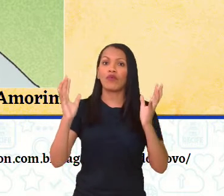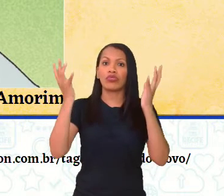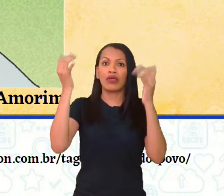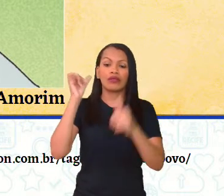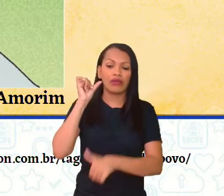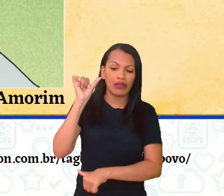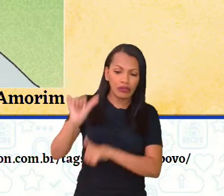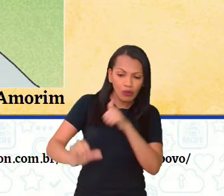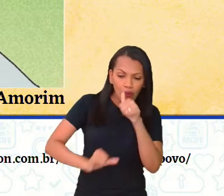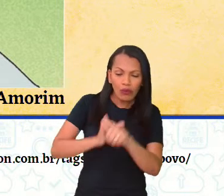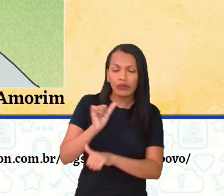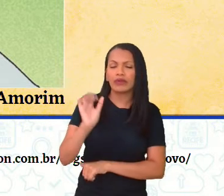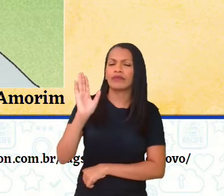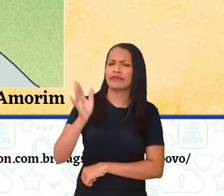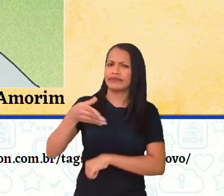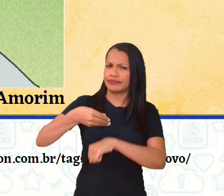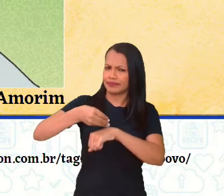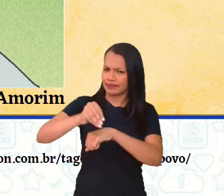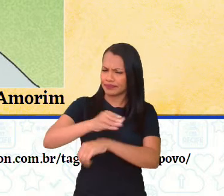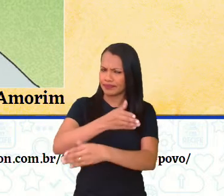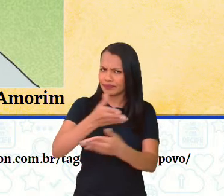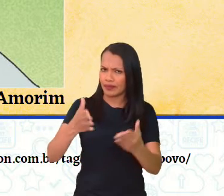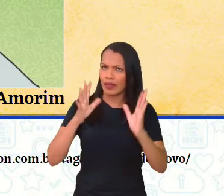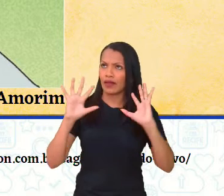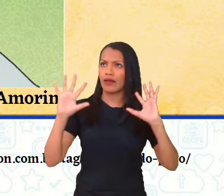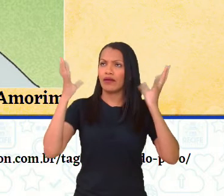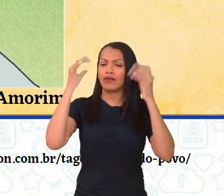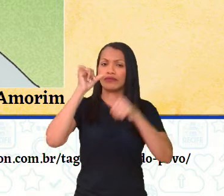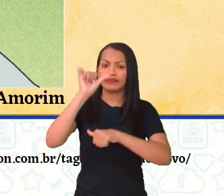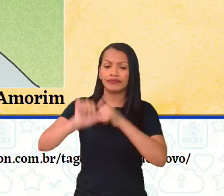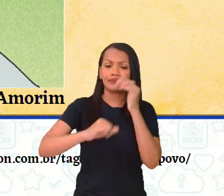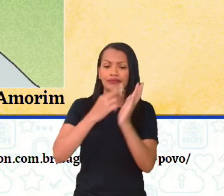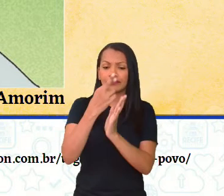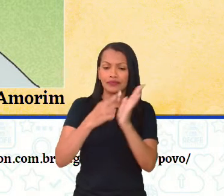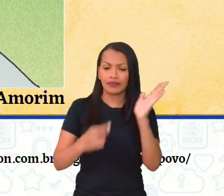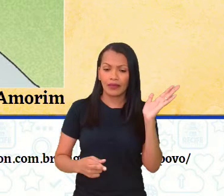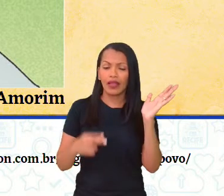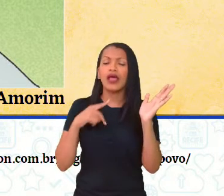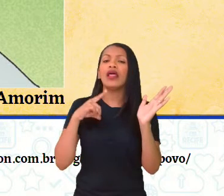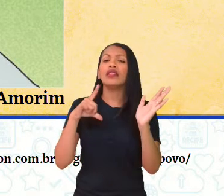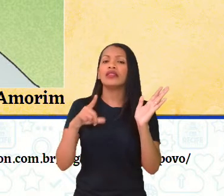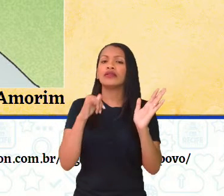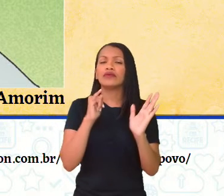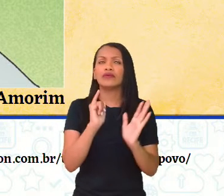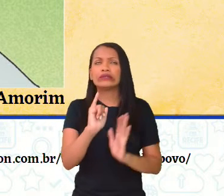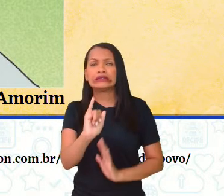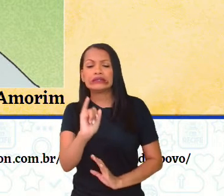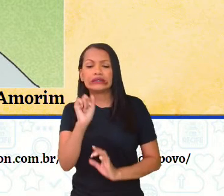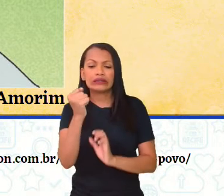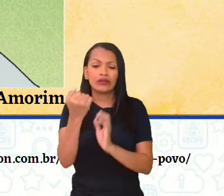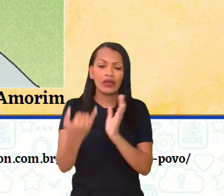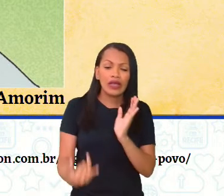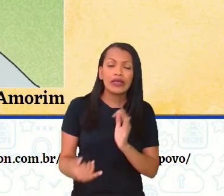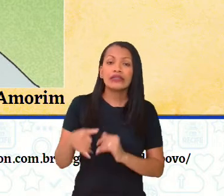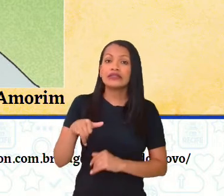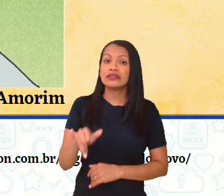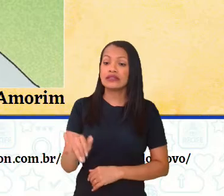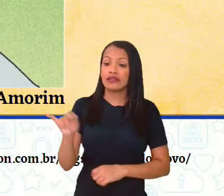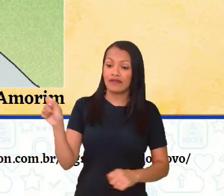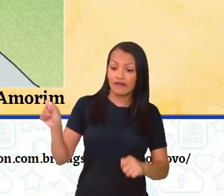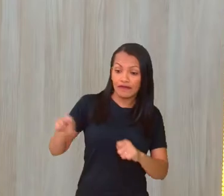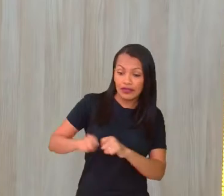especificamente, né, já adiantando para vocês. E esse relatório ele diz, ó, se a gente fizer essas medidas que a gente